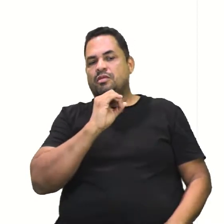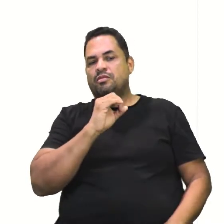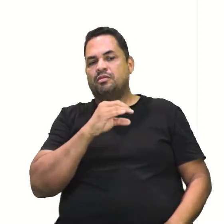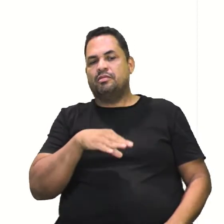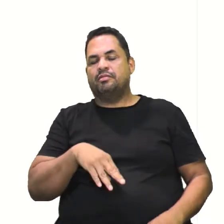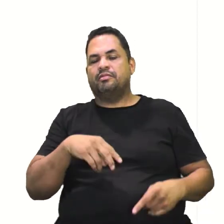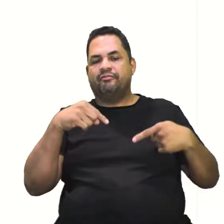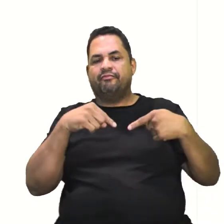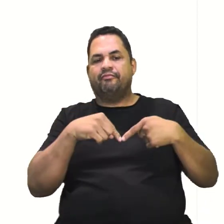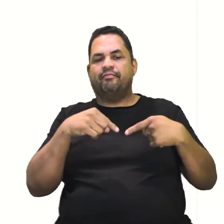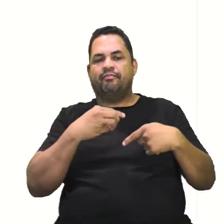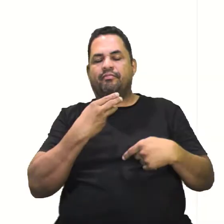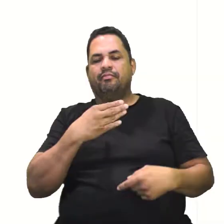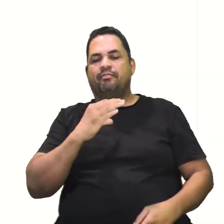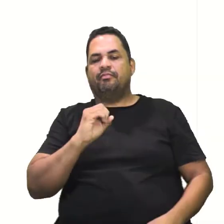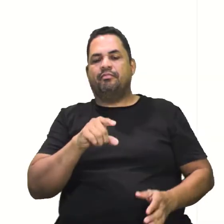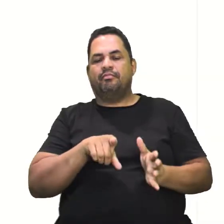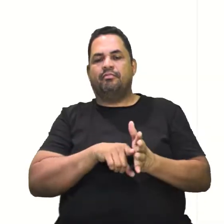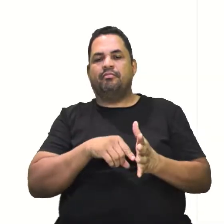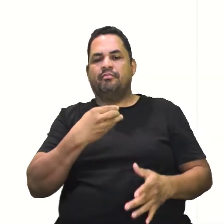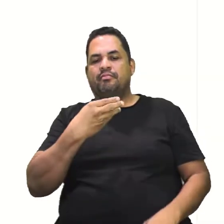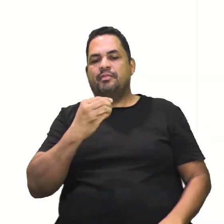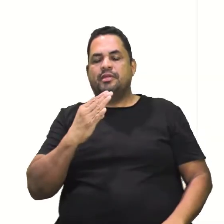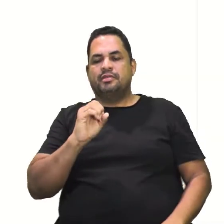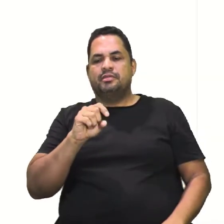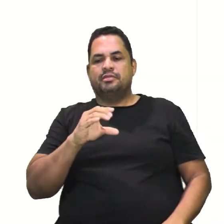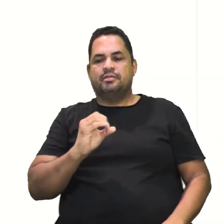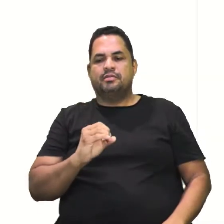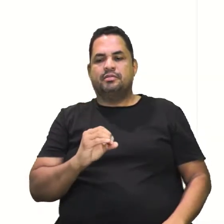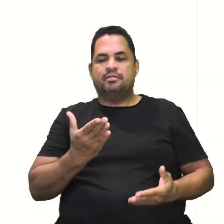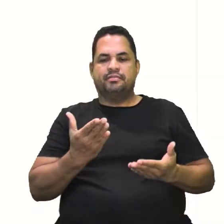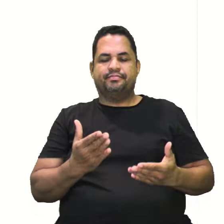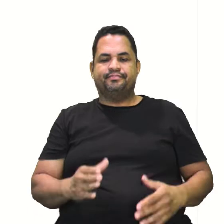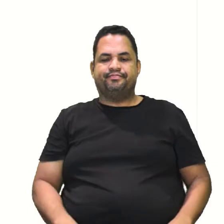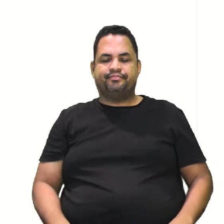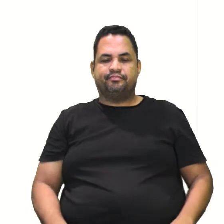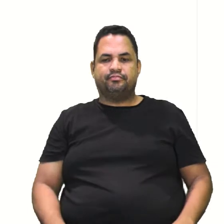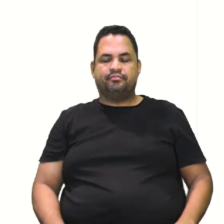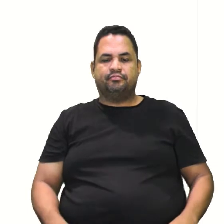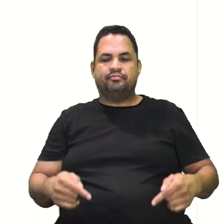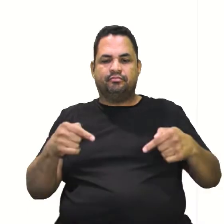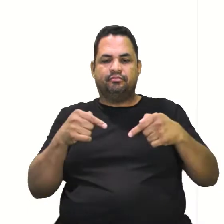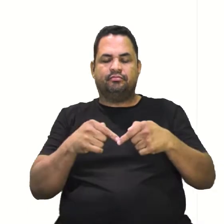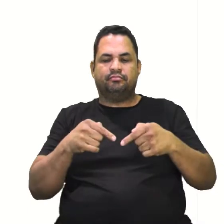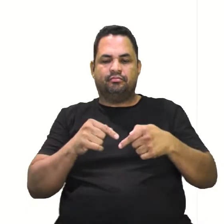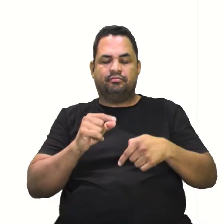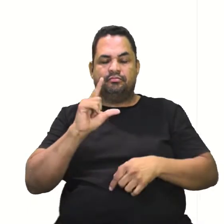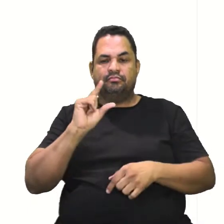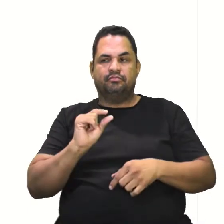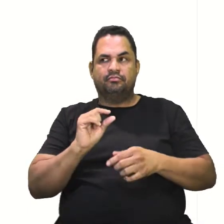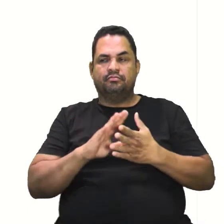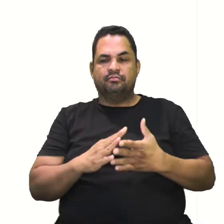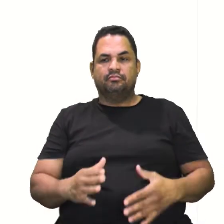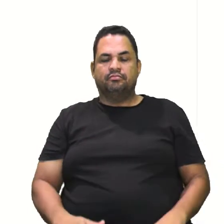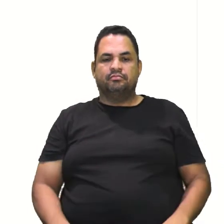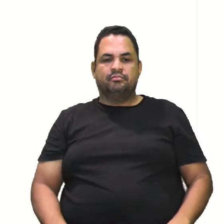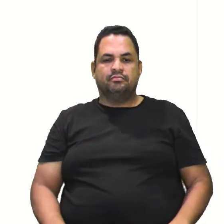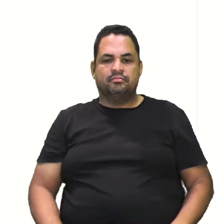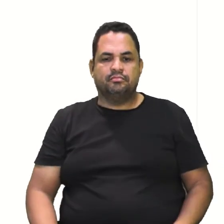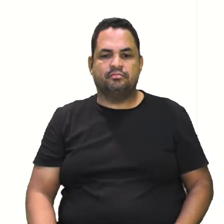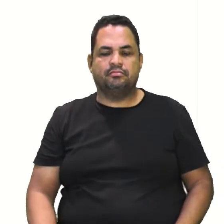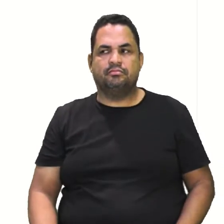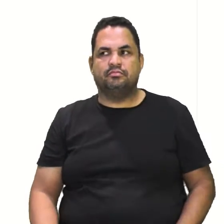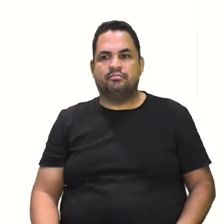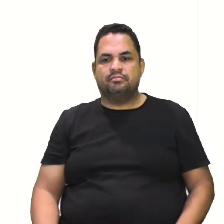0 e vértices 3 e 0 menos 3 e 0. Lembra que os vértices, a distância entre os vértices é menor? 2A é menor do